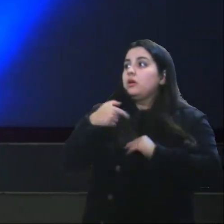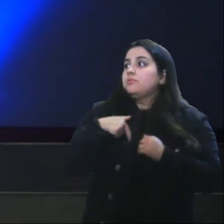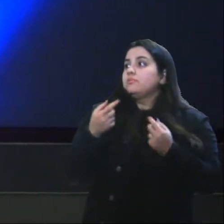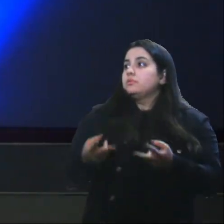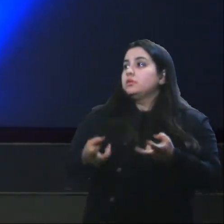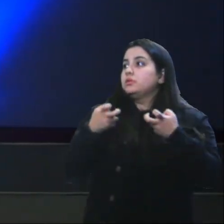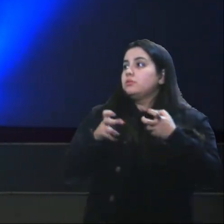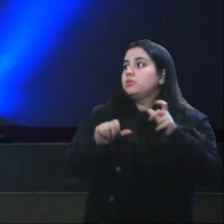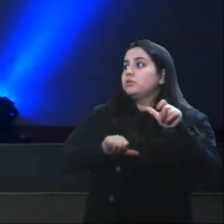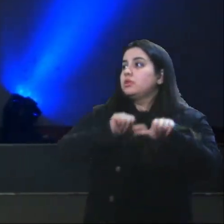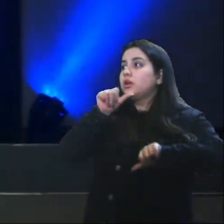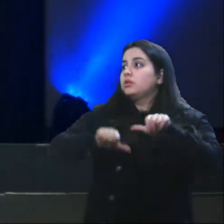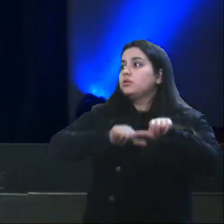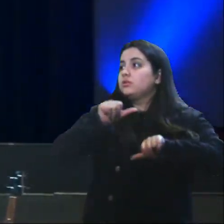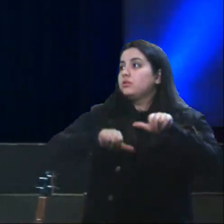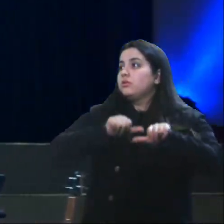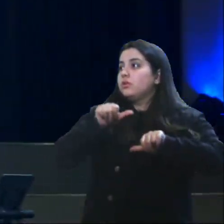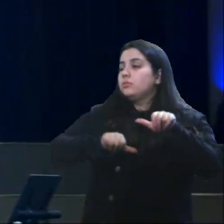transformação acontecendo.